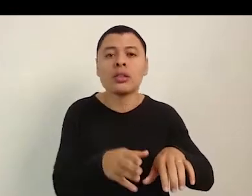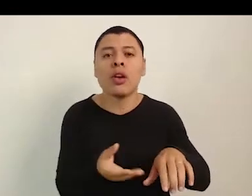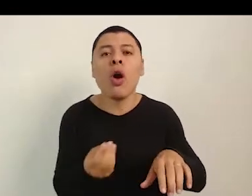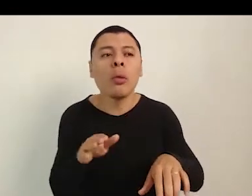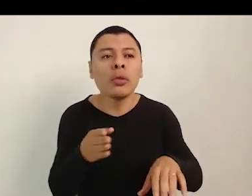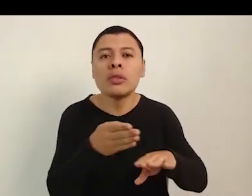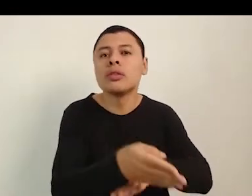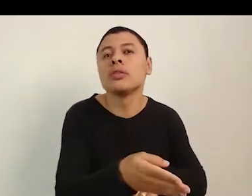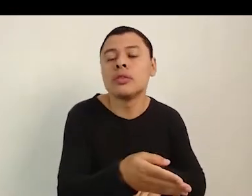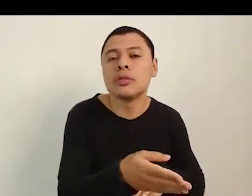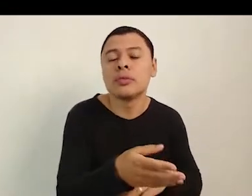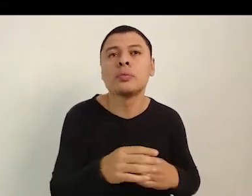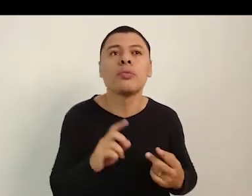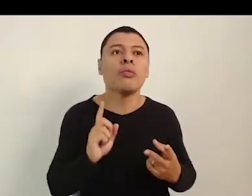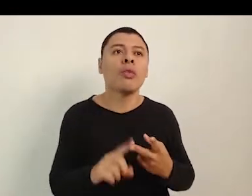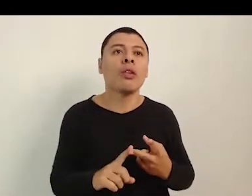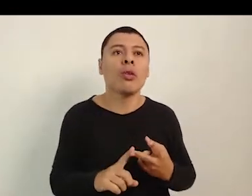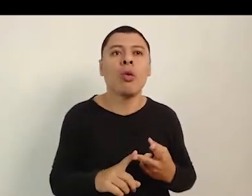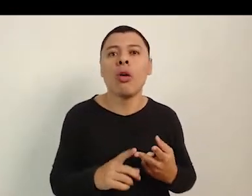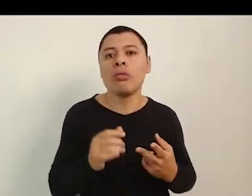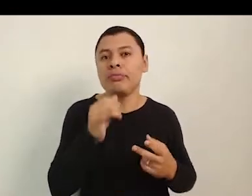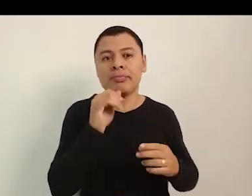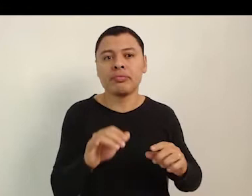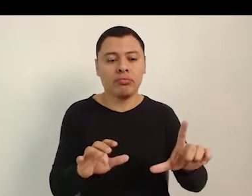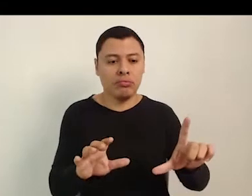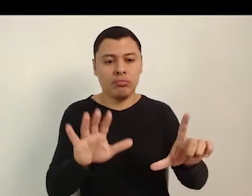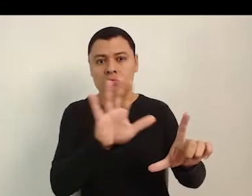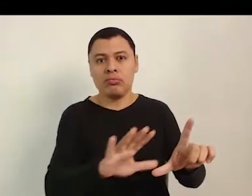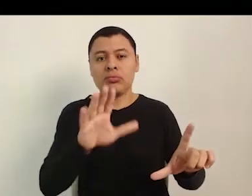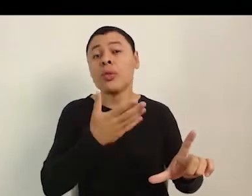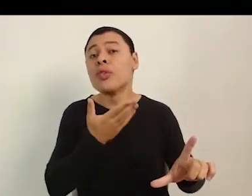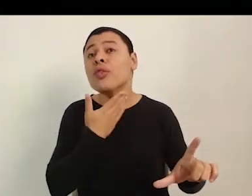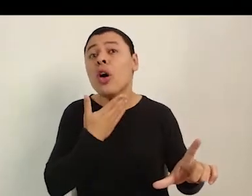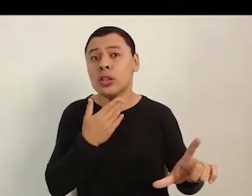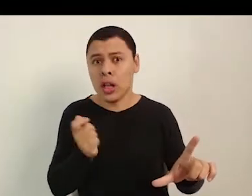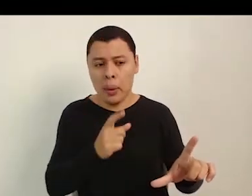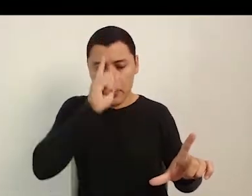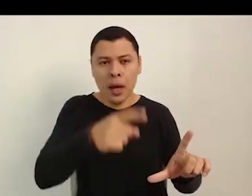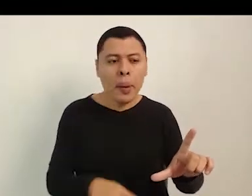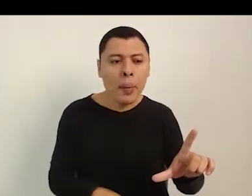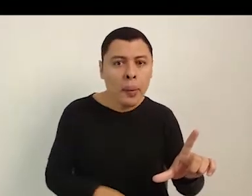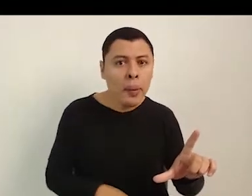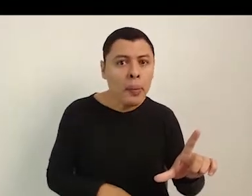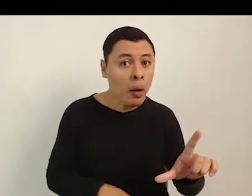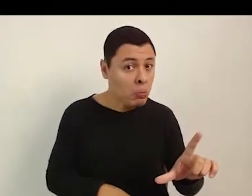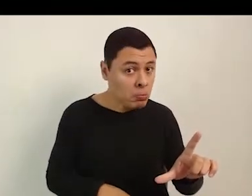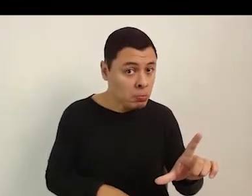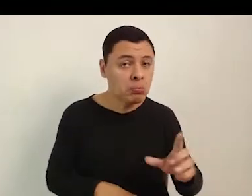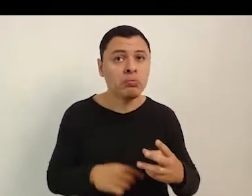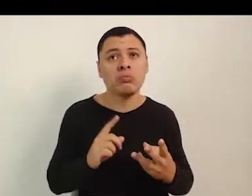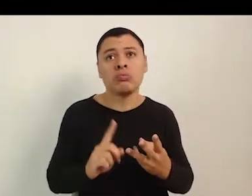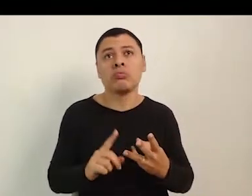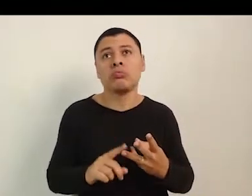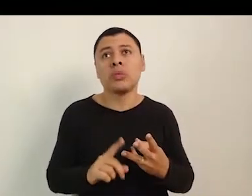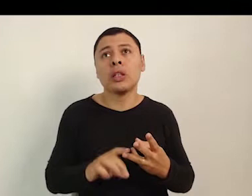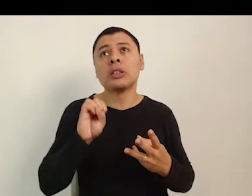ter necessidade de acessar uma interface utilizando a voz. A gente pensa em todas as pessoas que podem ter a necessidade